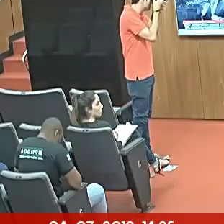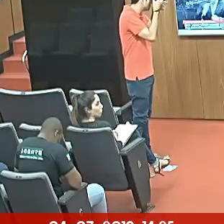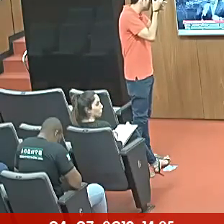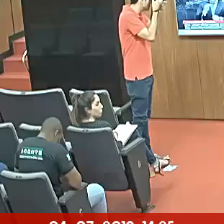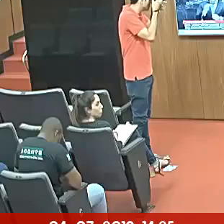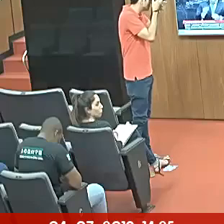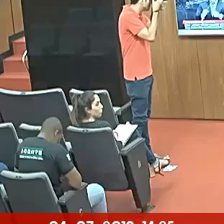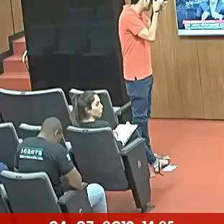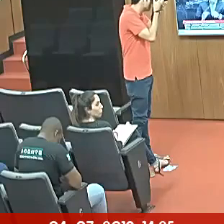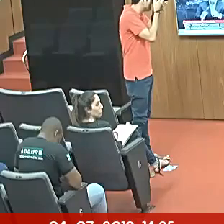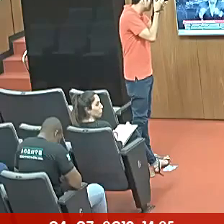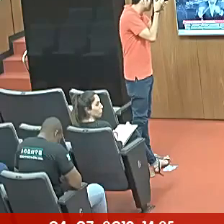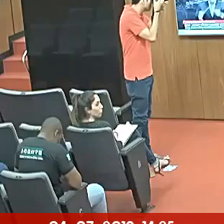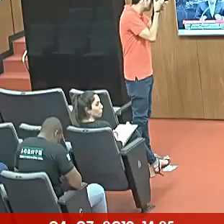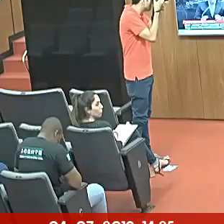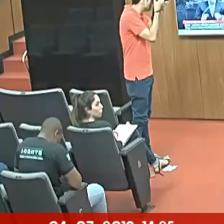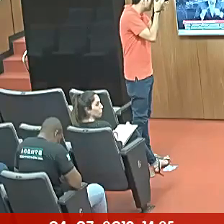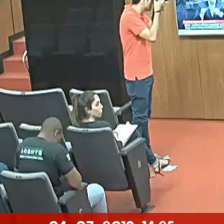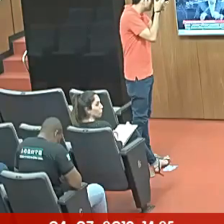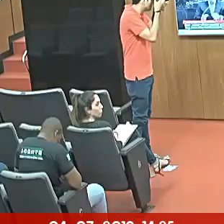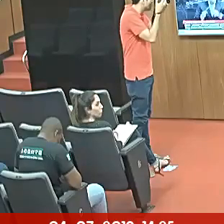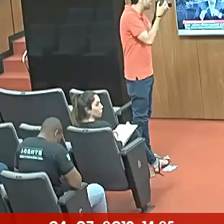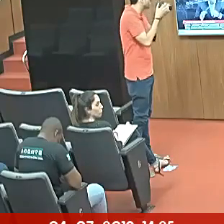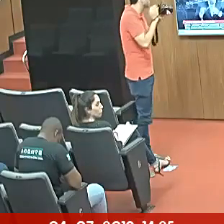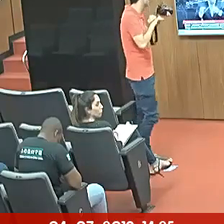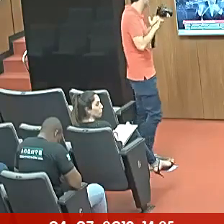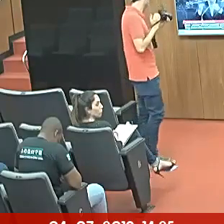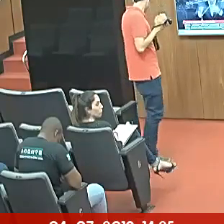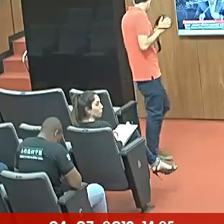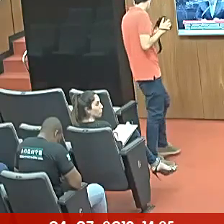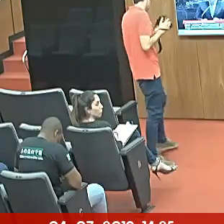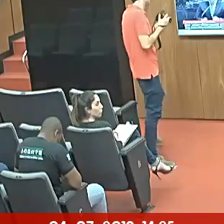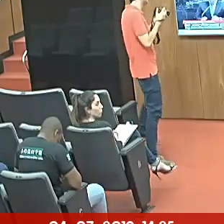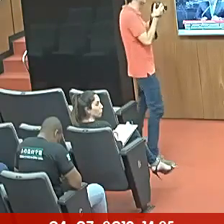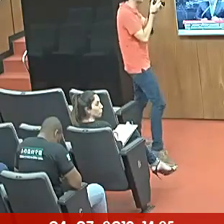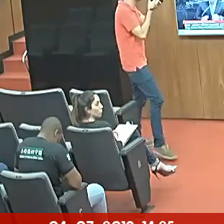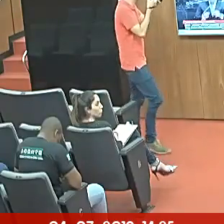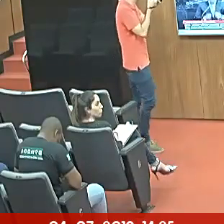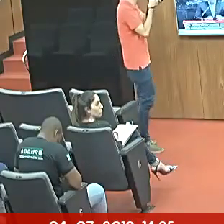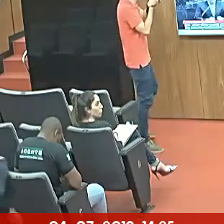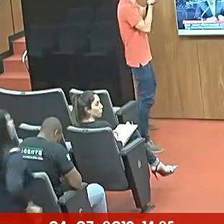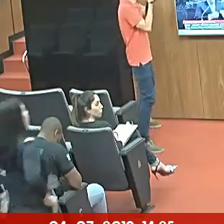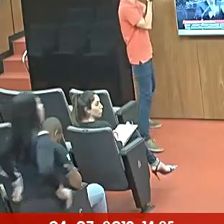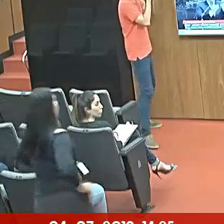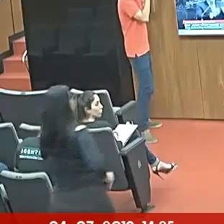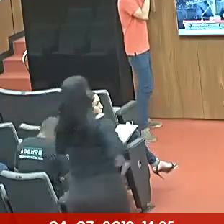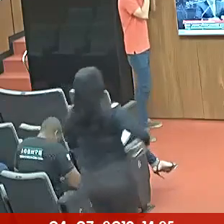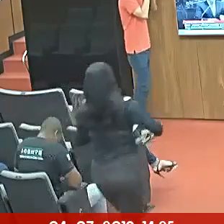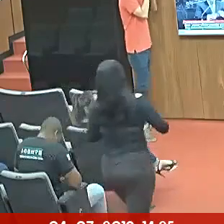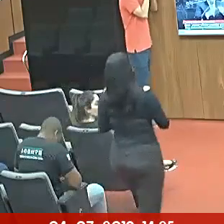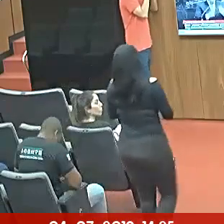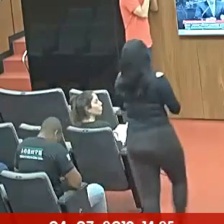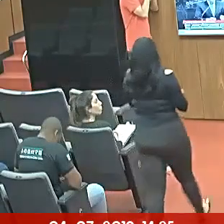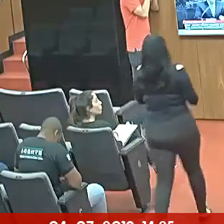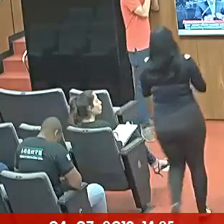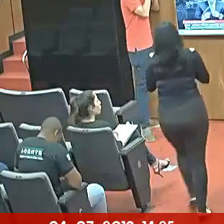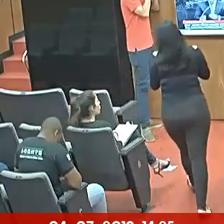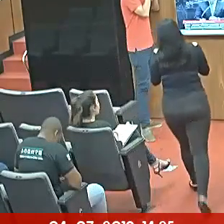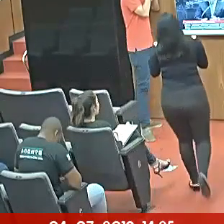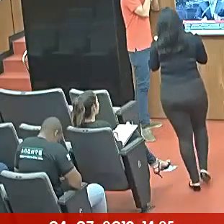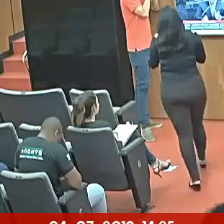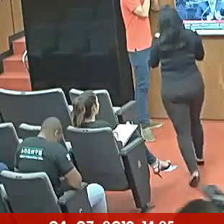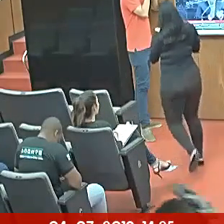encaminhamento do debate né porque essa é a reunião que eu faço questão de frisar que a gente necessita ser